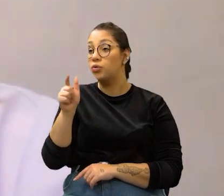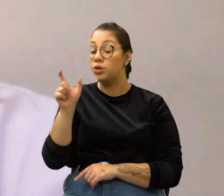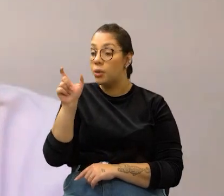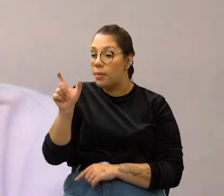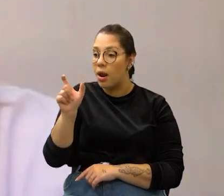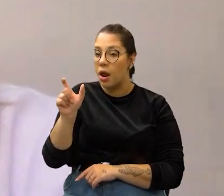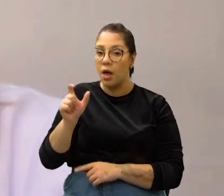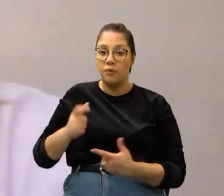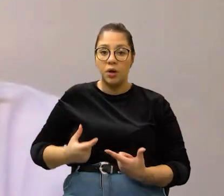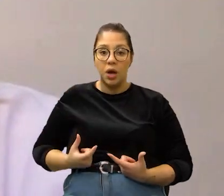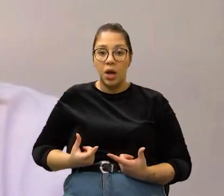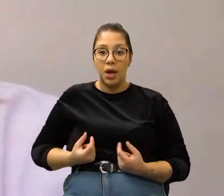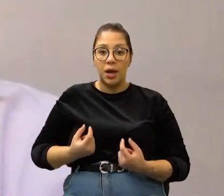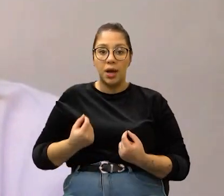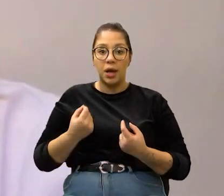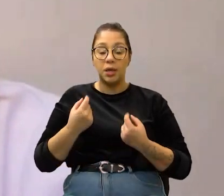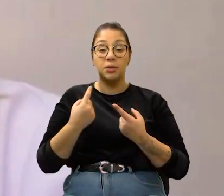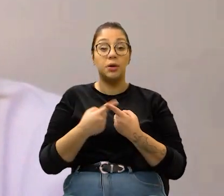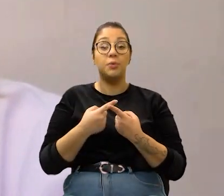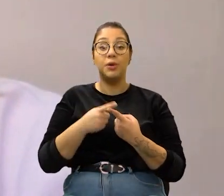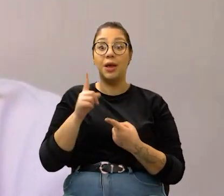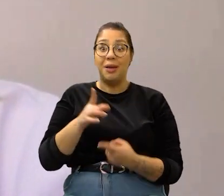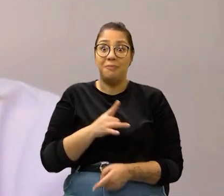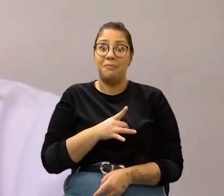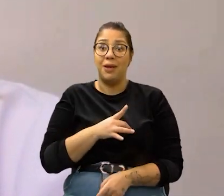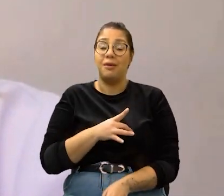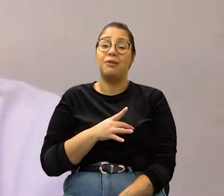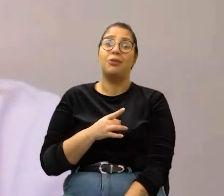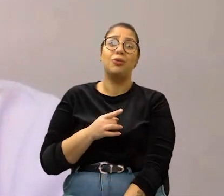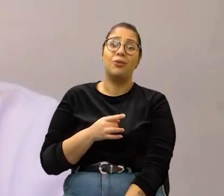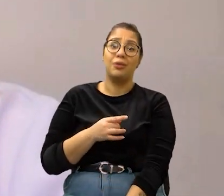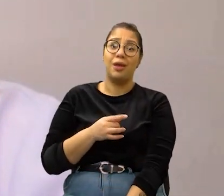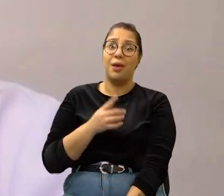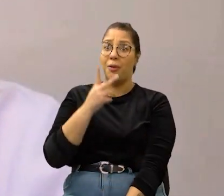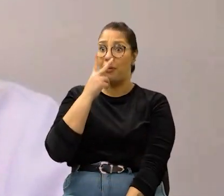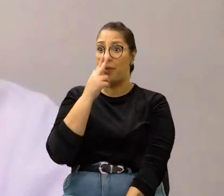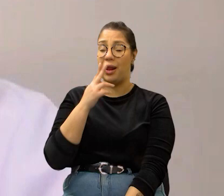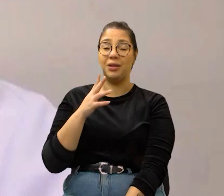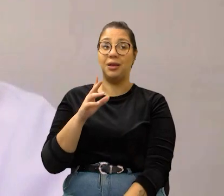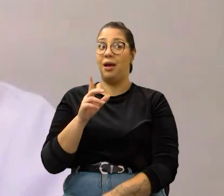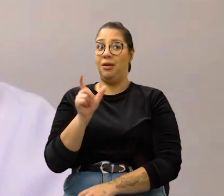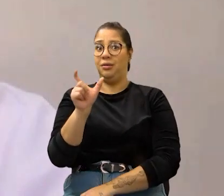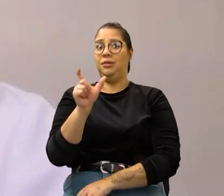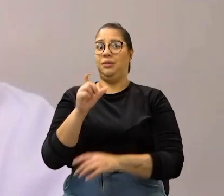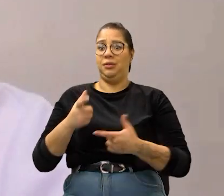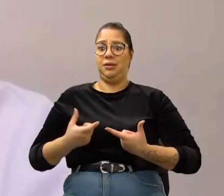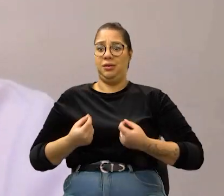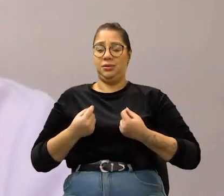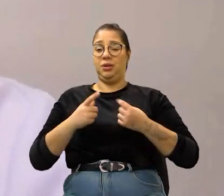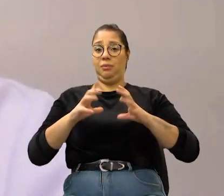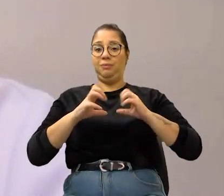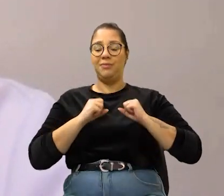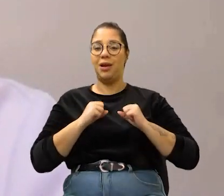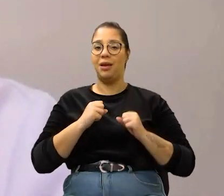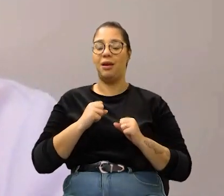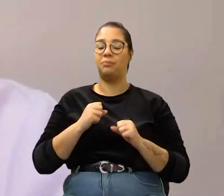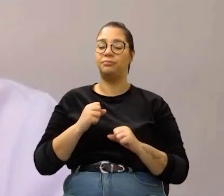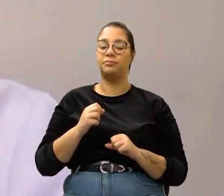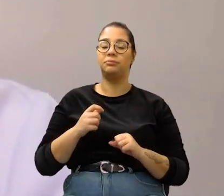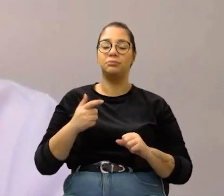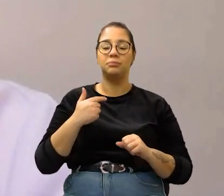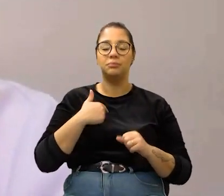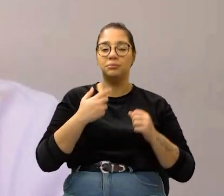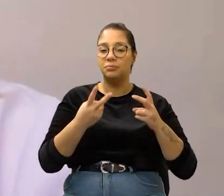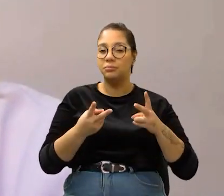porque você tem um medo do diagnóstico, né? Falar câncer parece que você está atraindo a doença para você. Eu